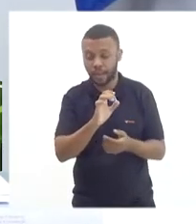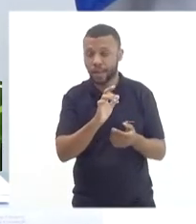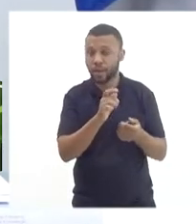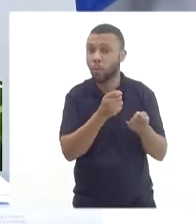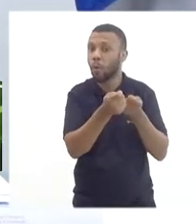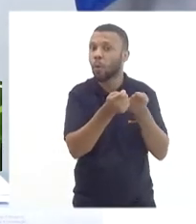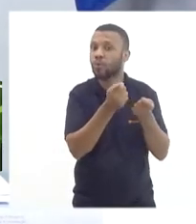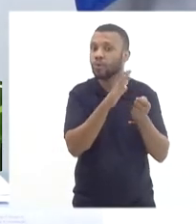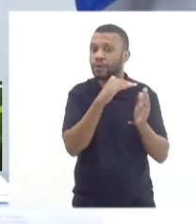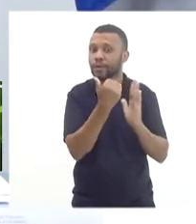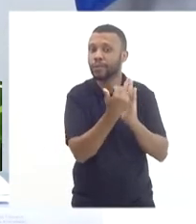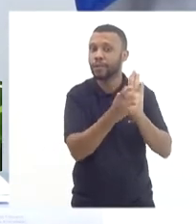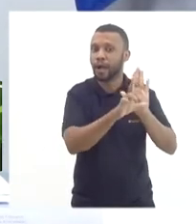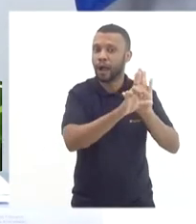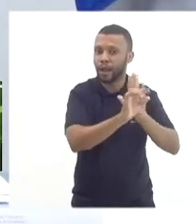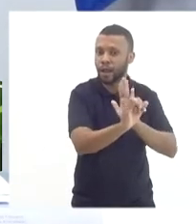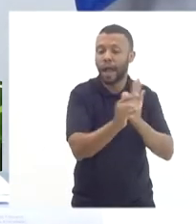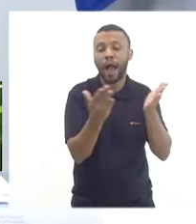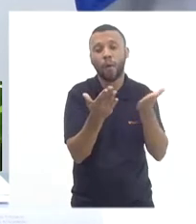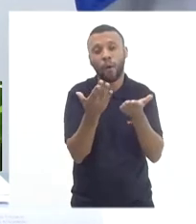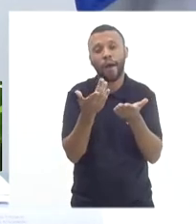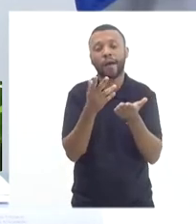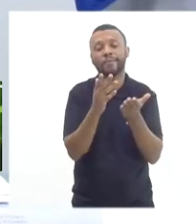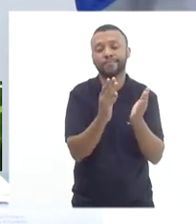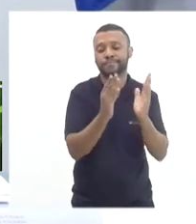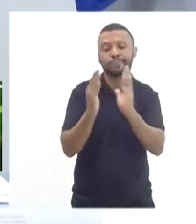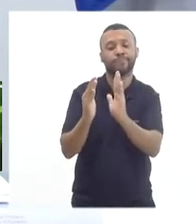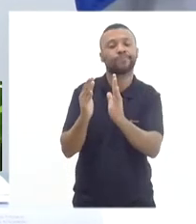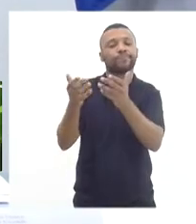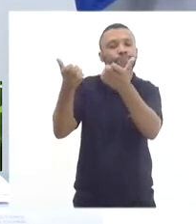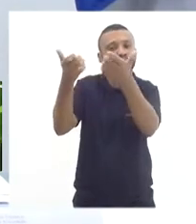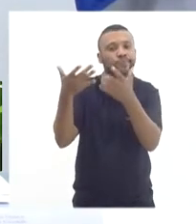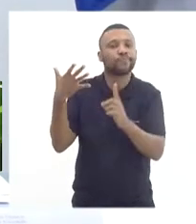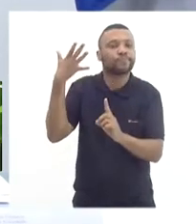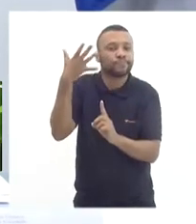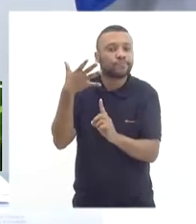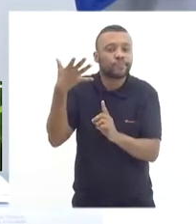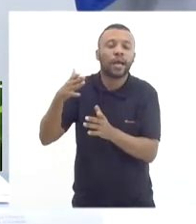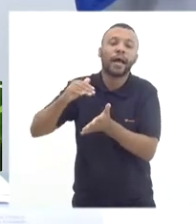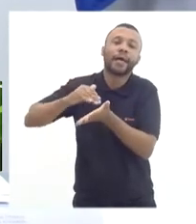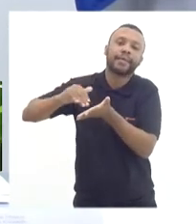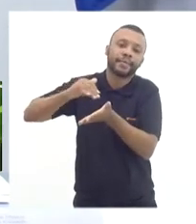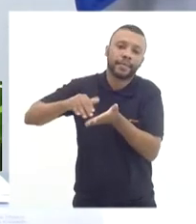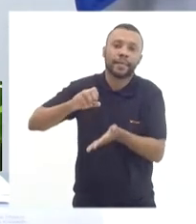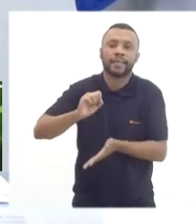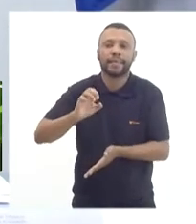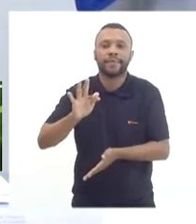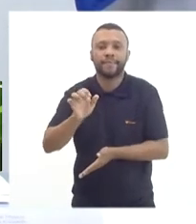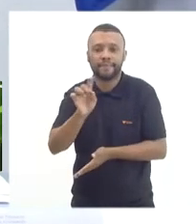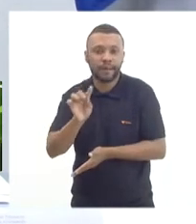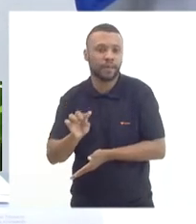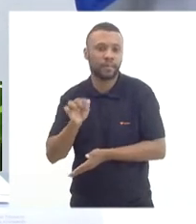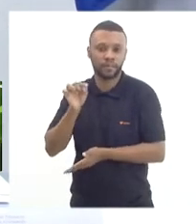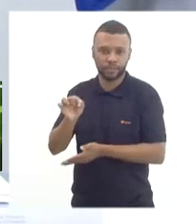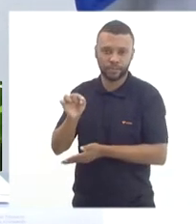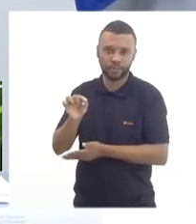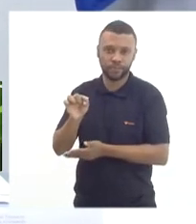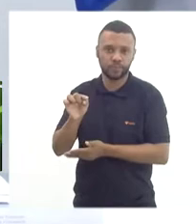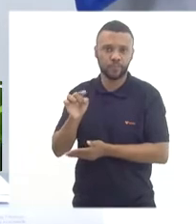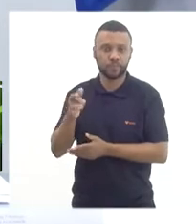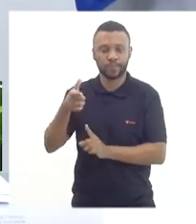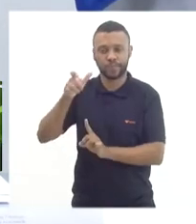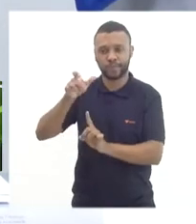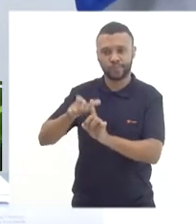o controle interno, e agora vamos ouvir aqui a Secretaria de Fazenda no seu